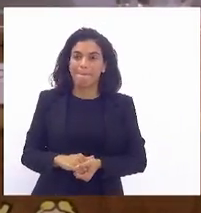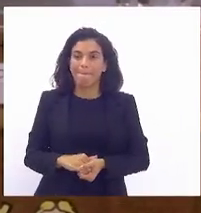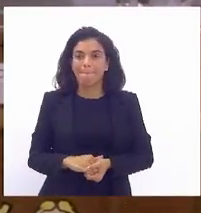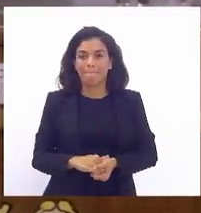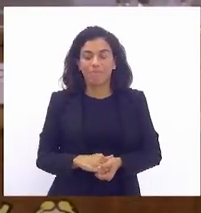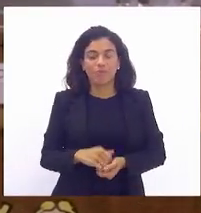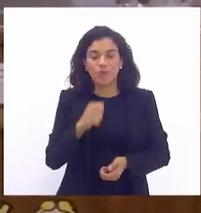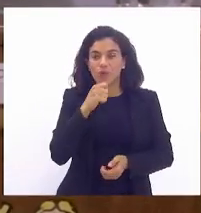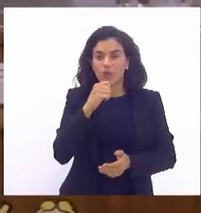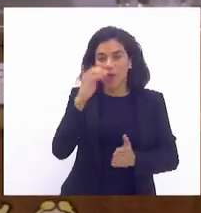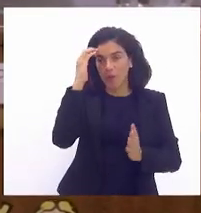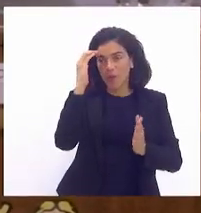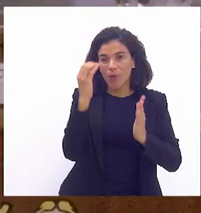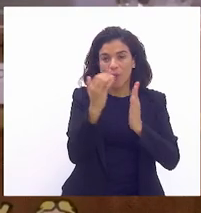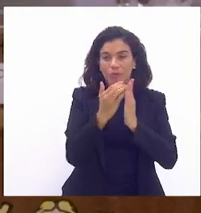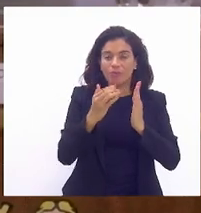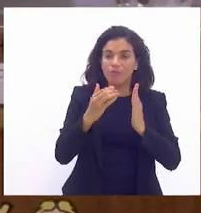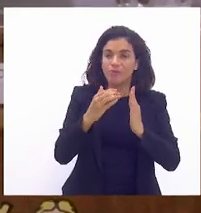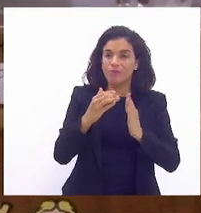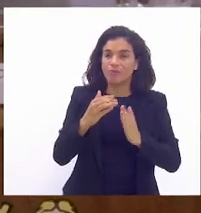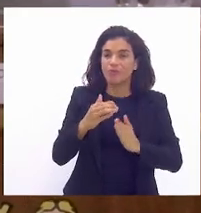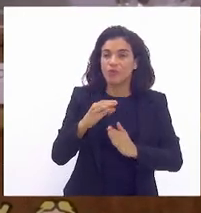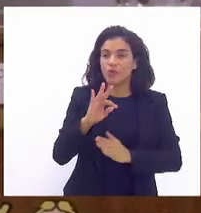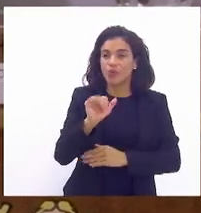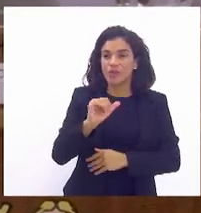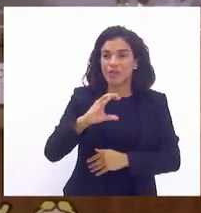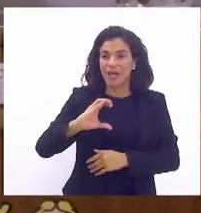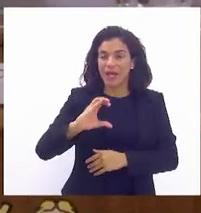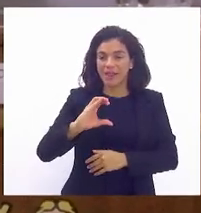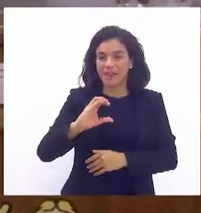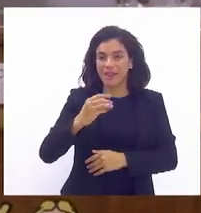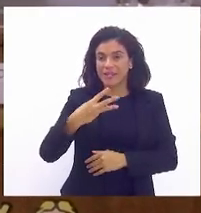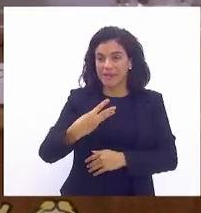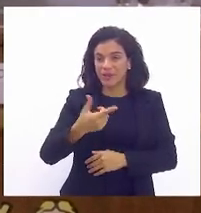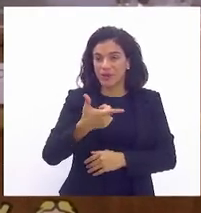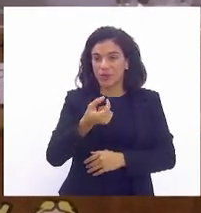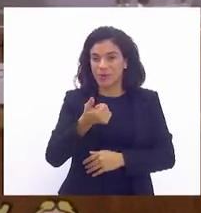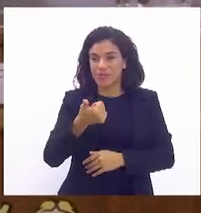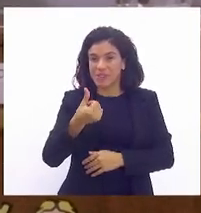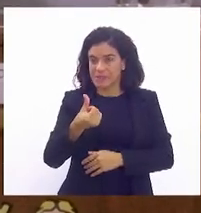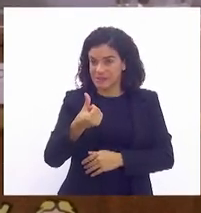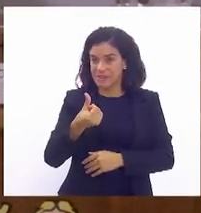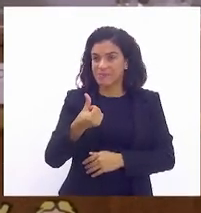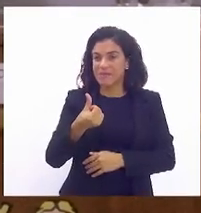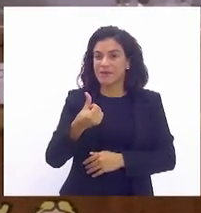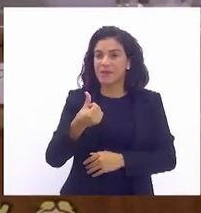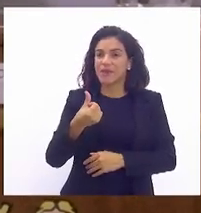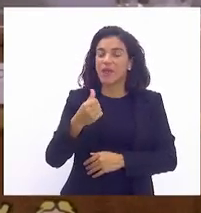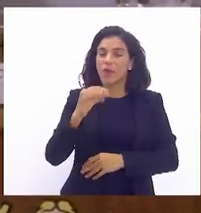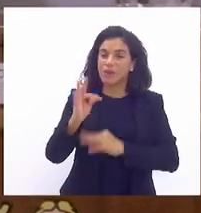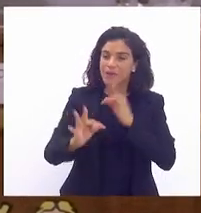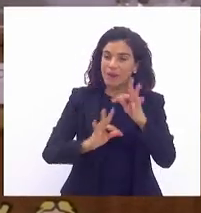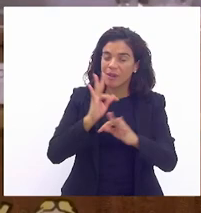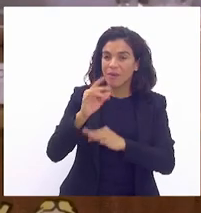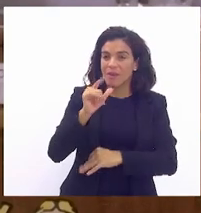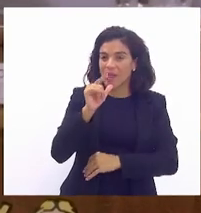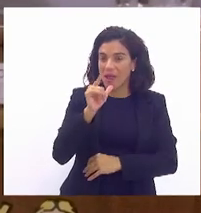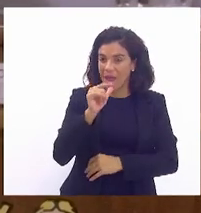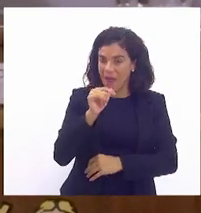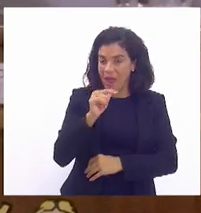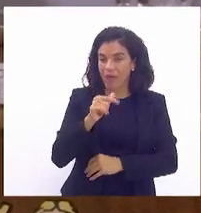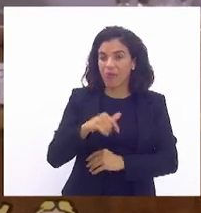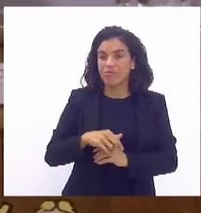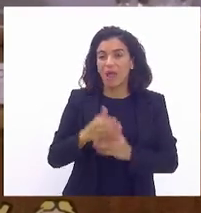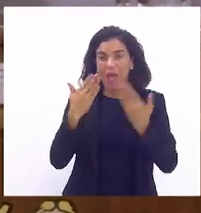não cumprimento do item 15 do TAC 3 de 2016, que é justamente esgotamento sanitário. Apresentou o